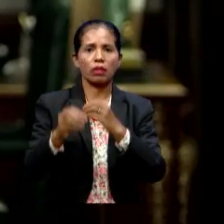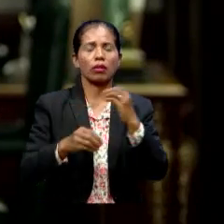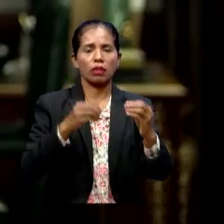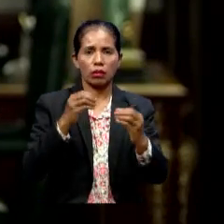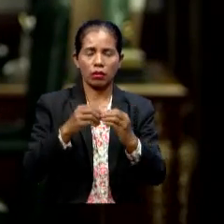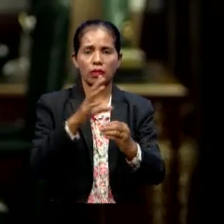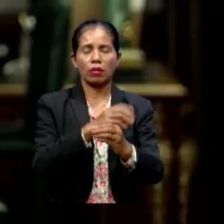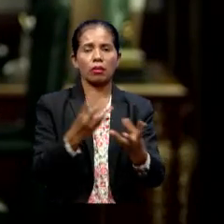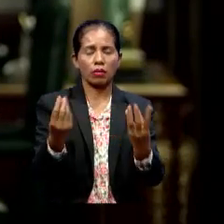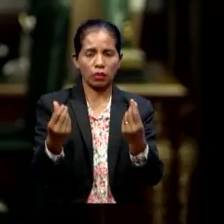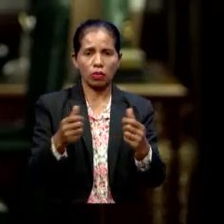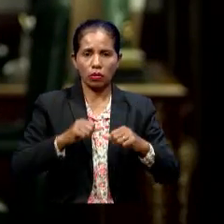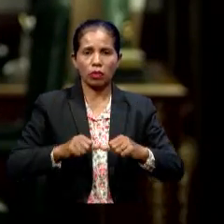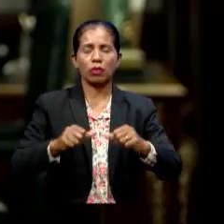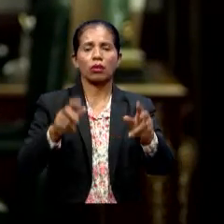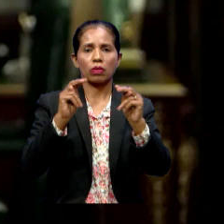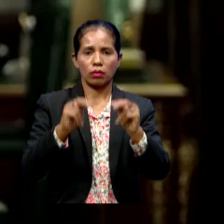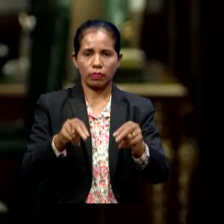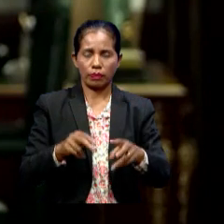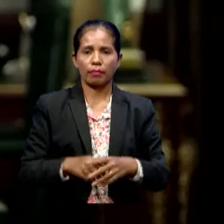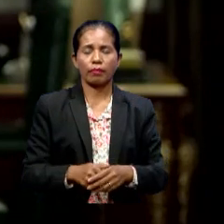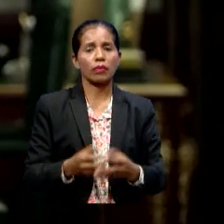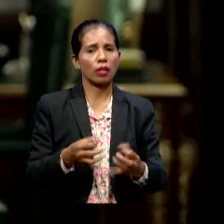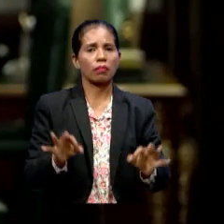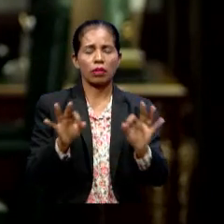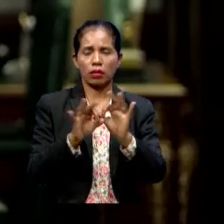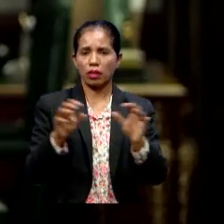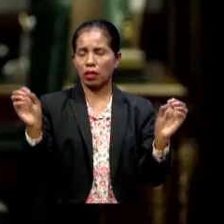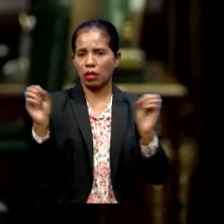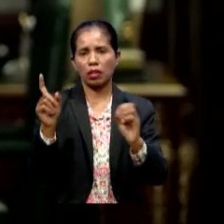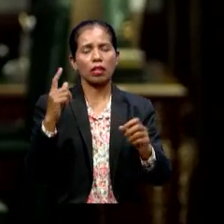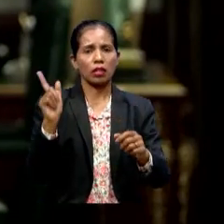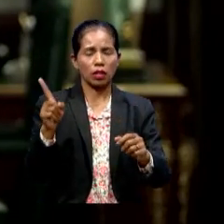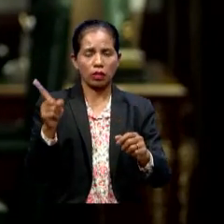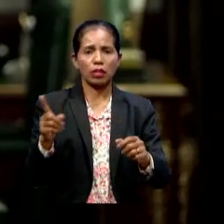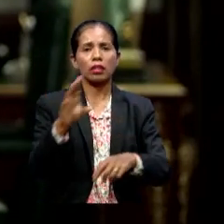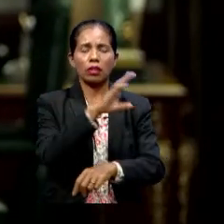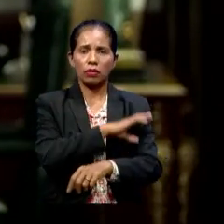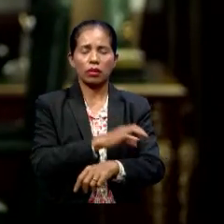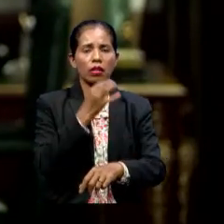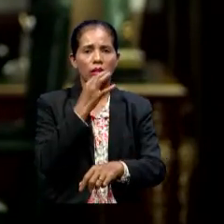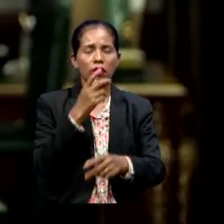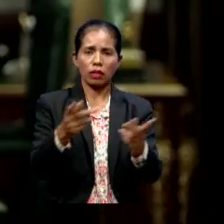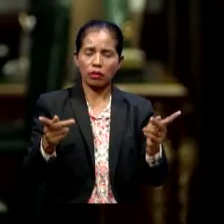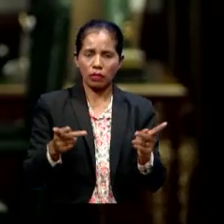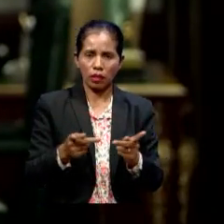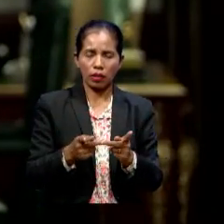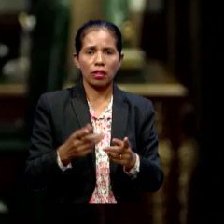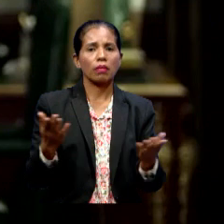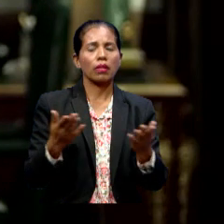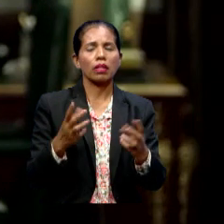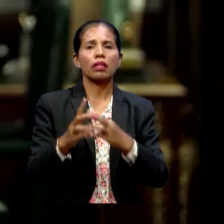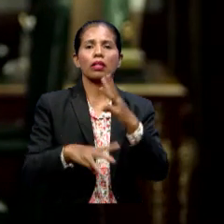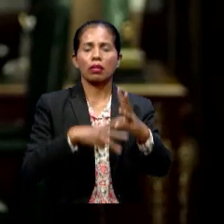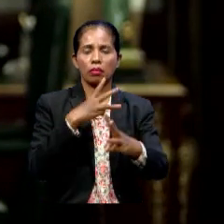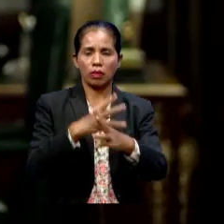Grain, continua tuir necessidade. Importante debes la ia ameaça ba segurança ihan ia fatin nebe deit ia mundo, no